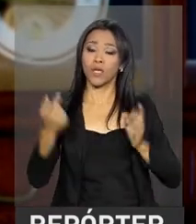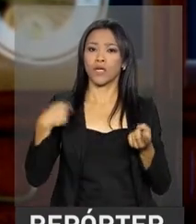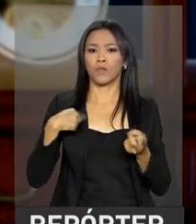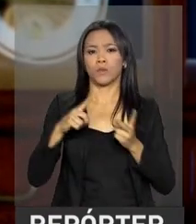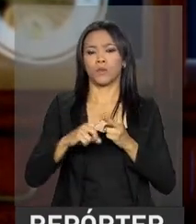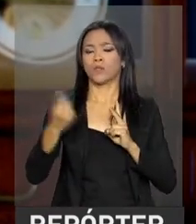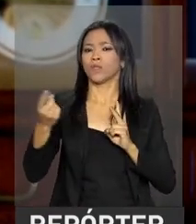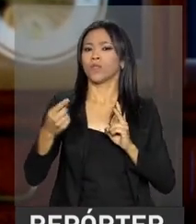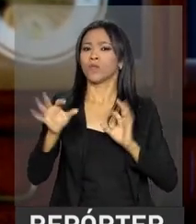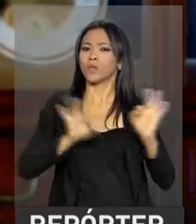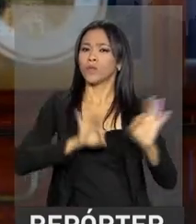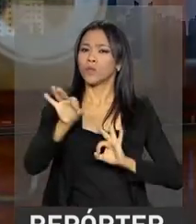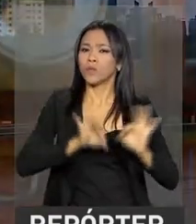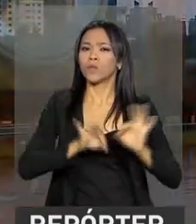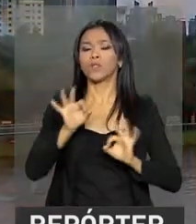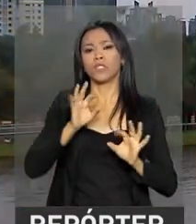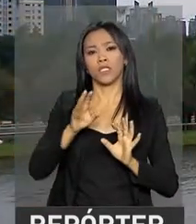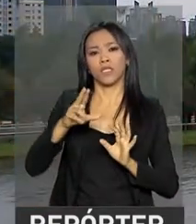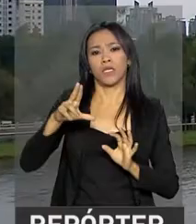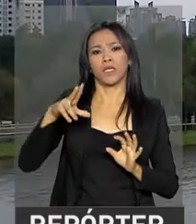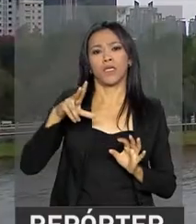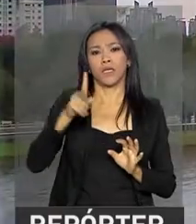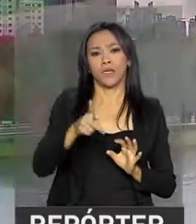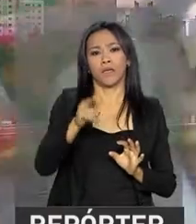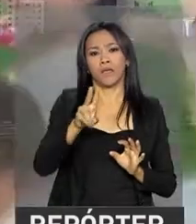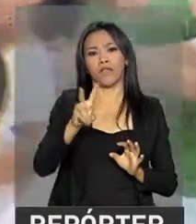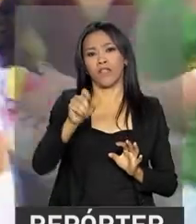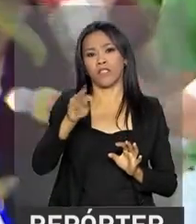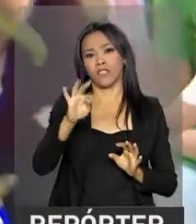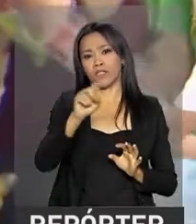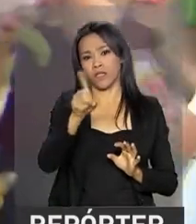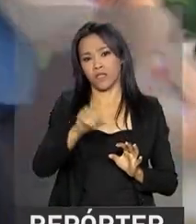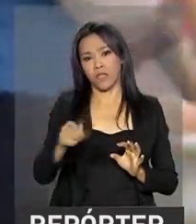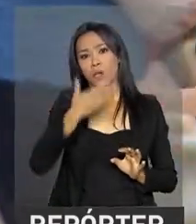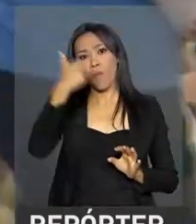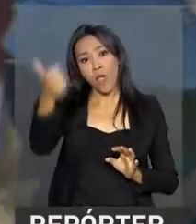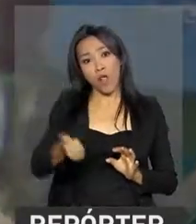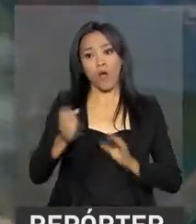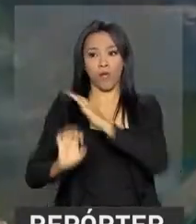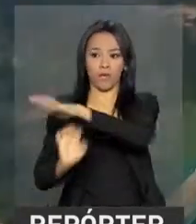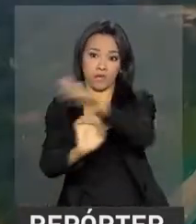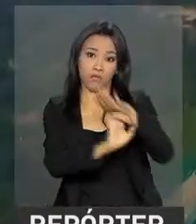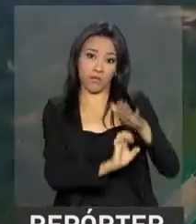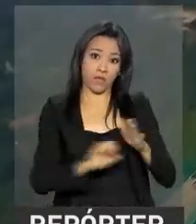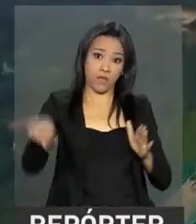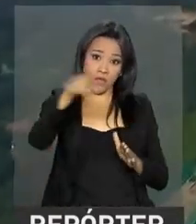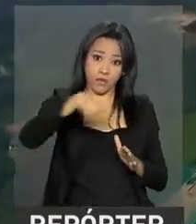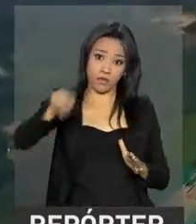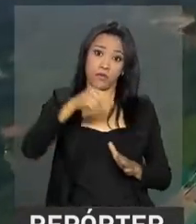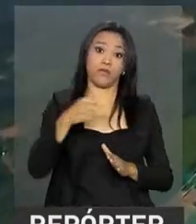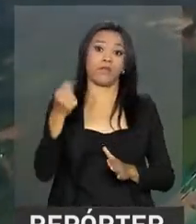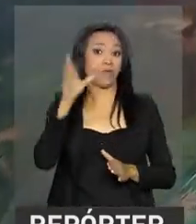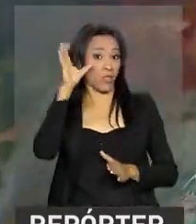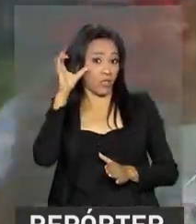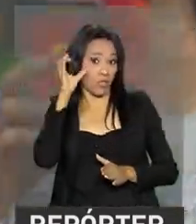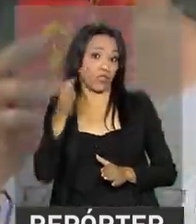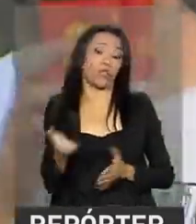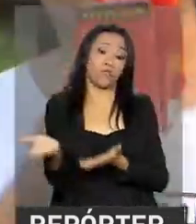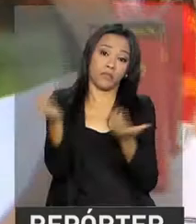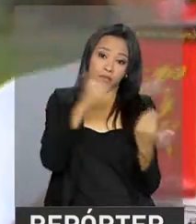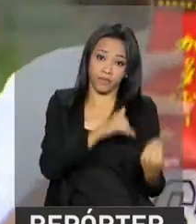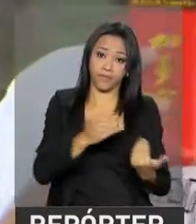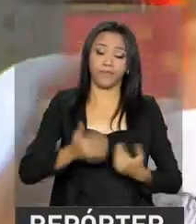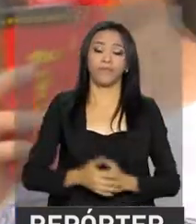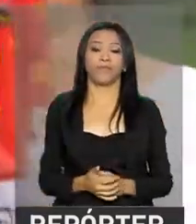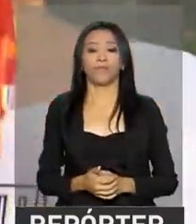privatização, que resultarão em melhor comércio com a China, porque vários deles têm a ver com o escoamento dos produtos que nós exportamos para o mercado